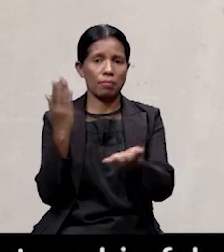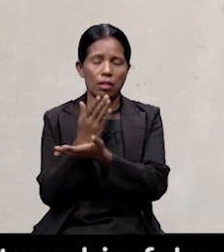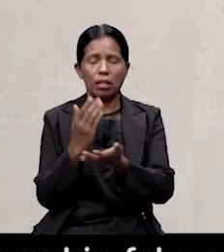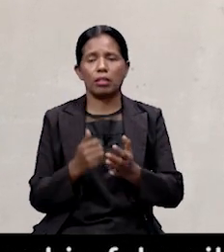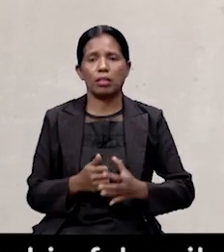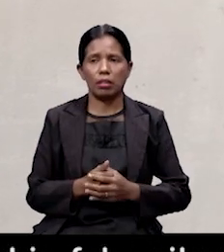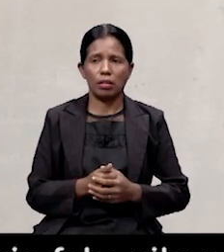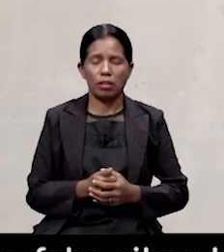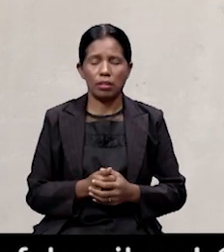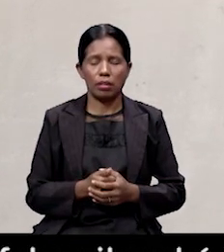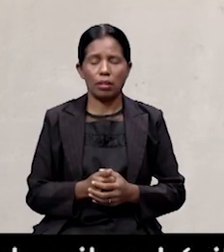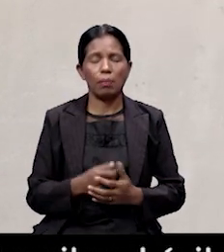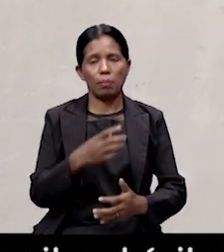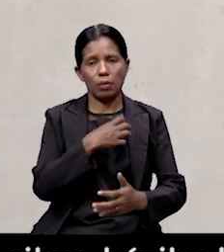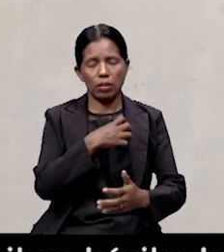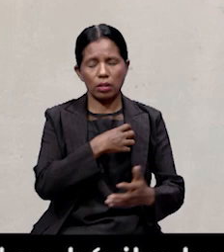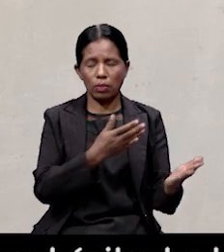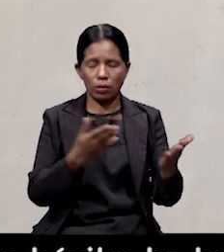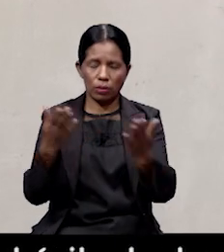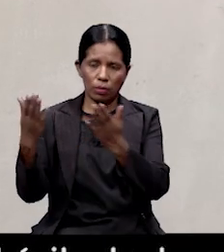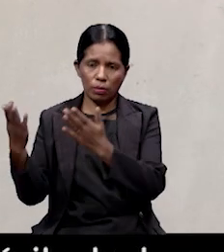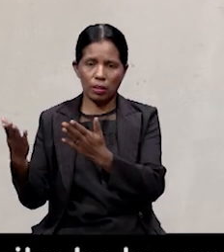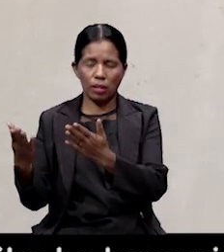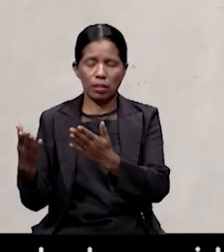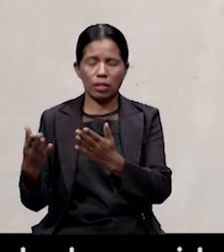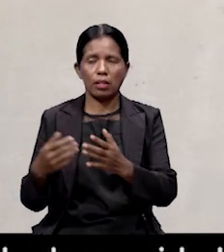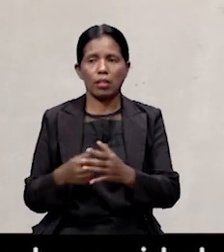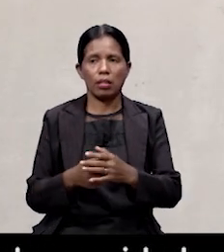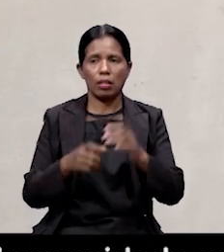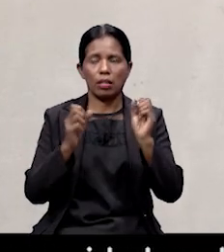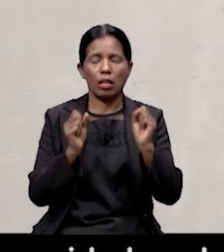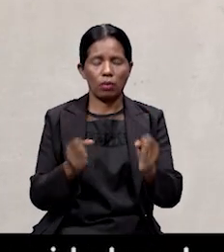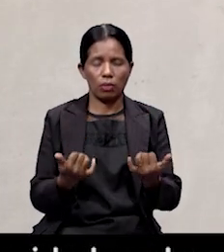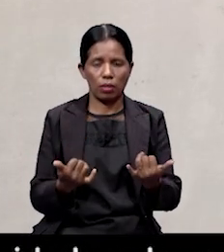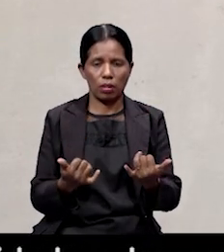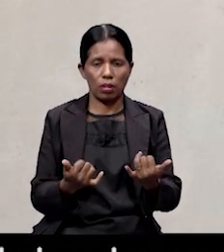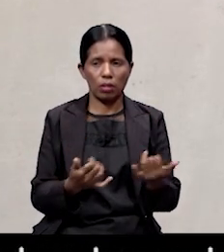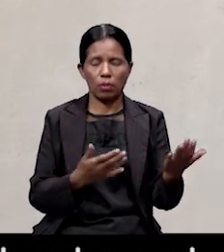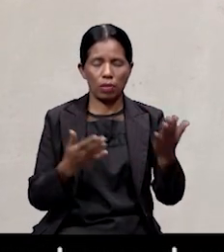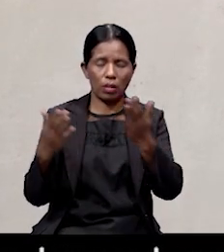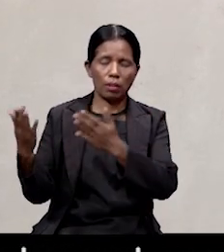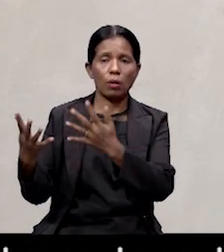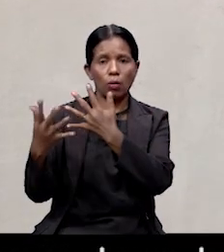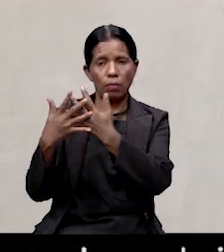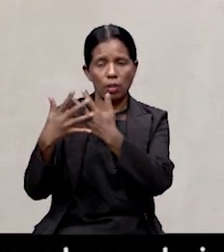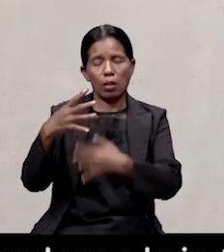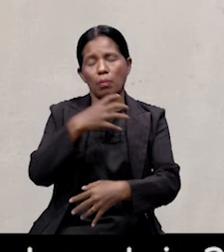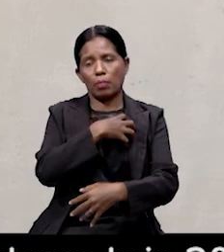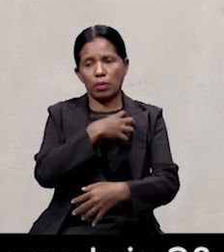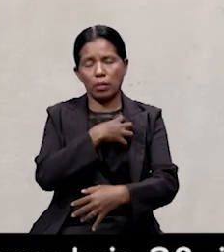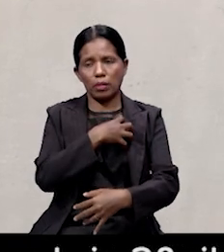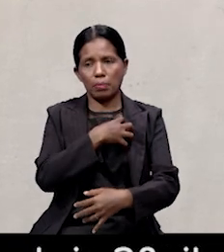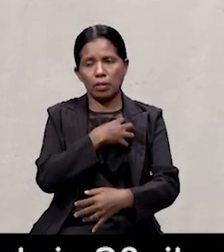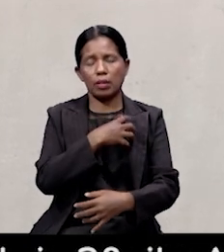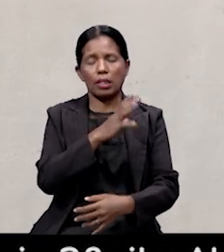patrulla do que vai a suala e suspeita agora que tem nessa lá detenção dona Lissinha